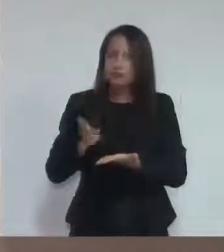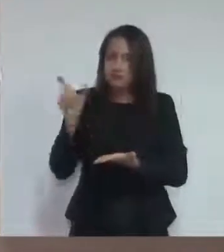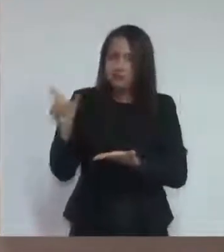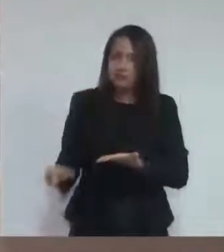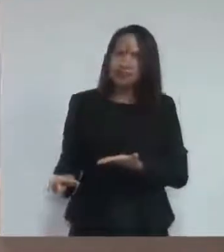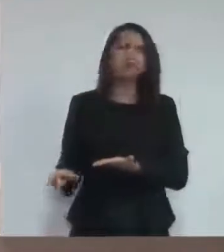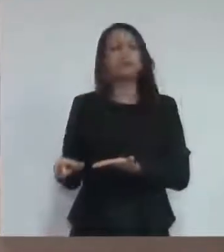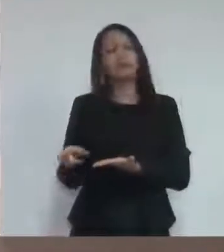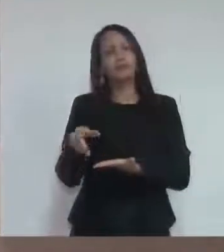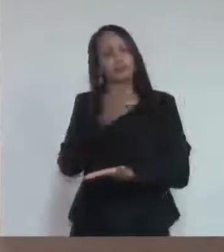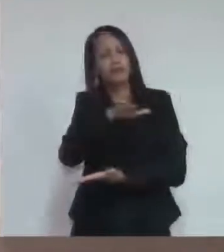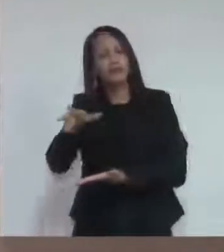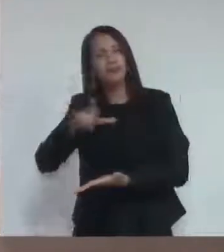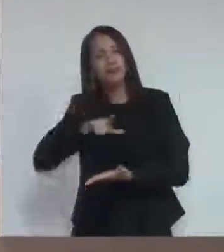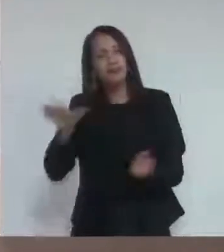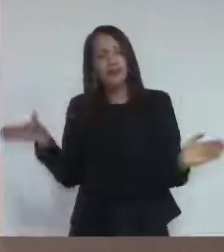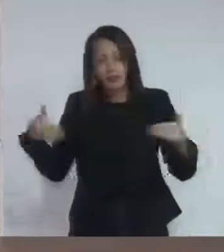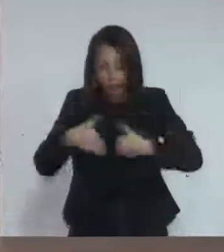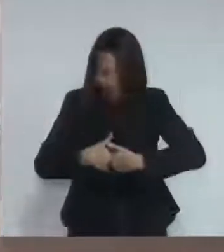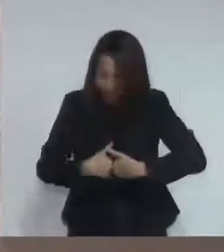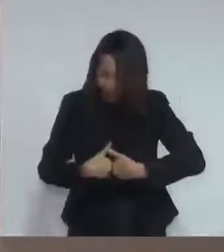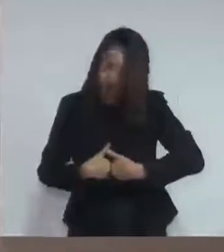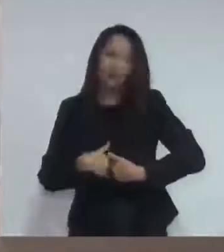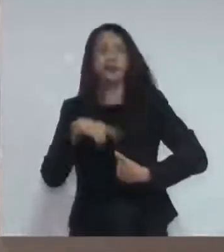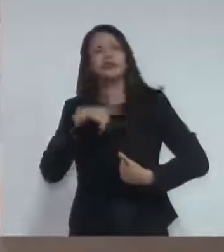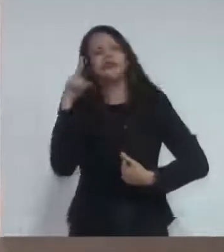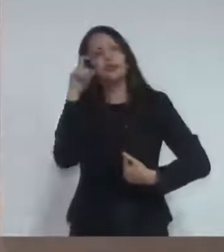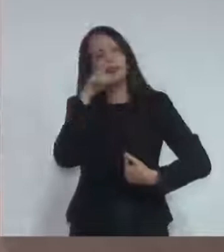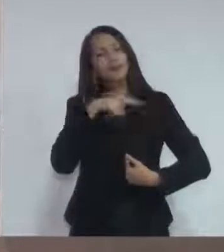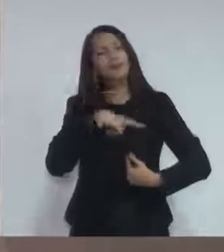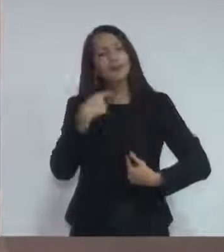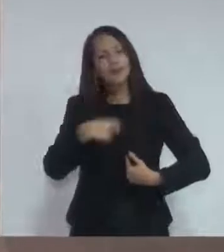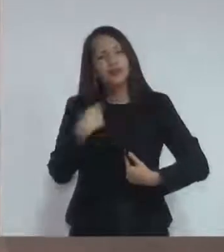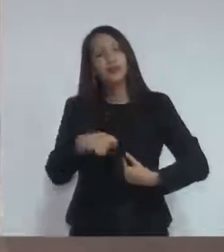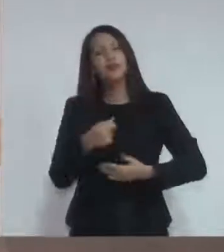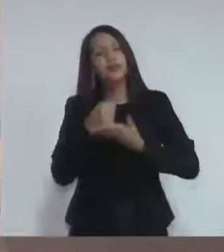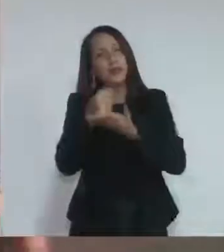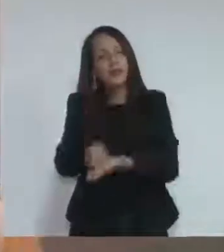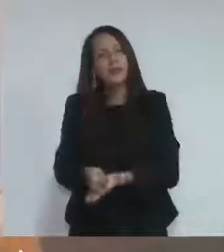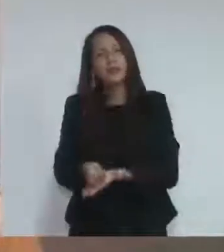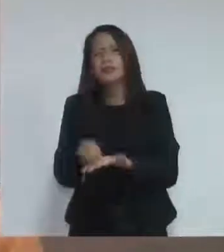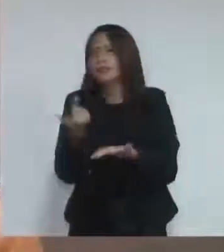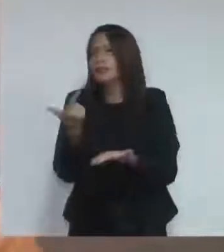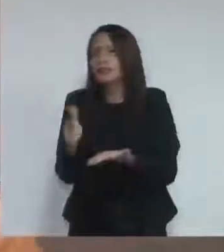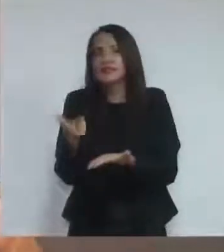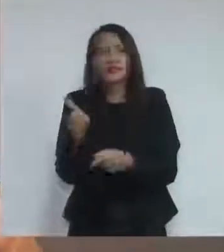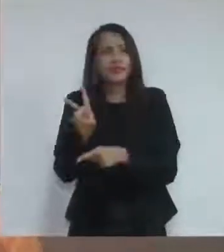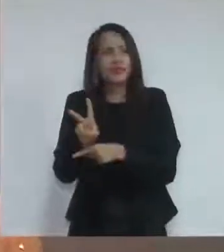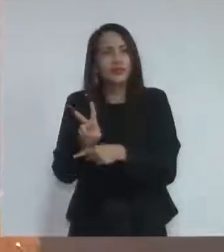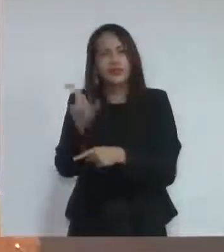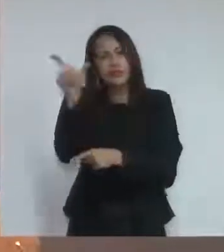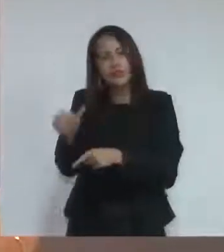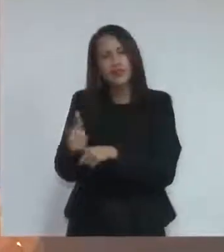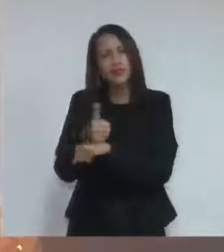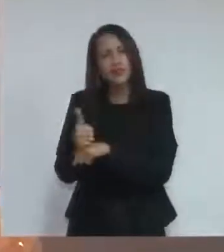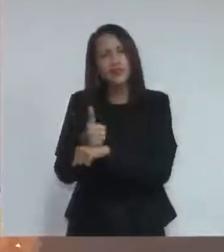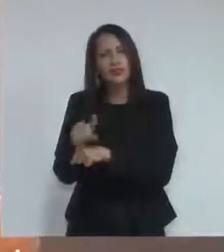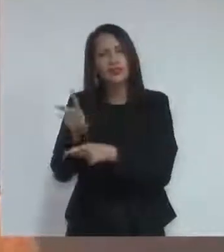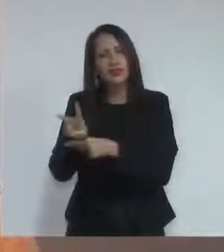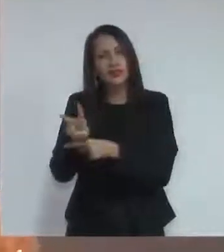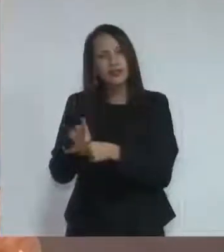com autismo, que é claramente uma dificuldade, que precisa de ajuda, não tem o cuidador.